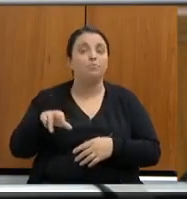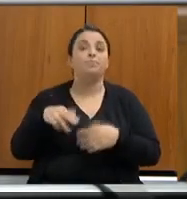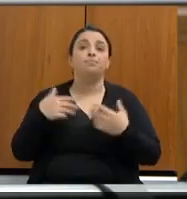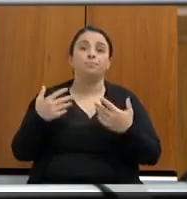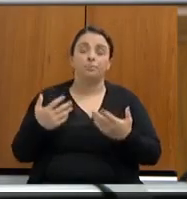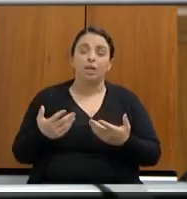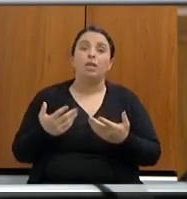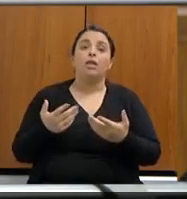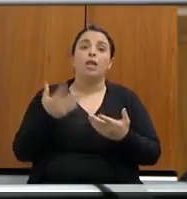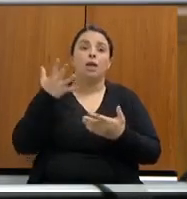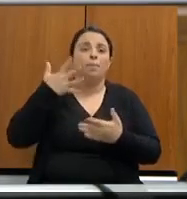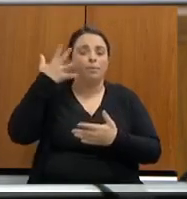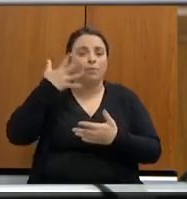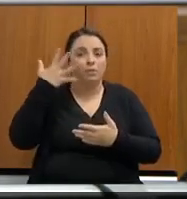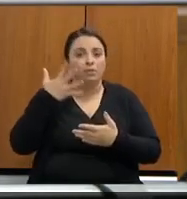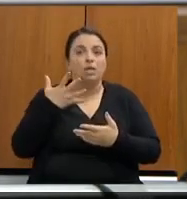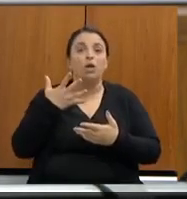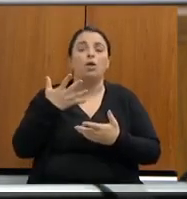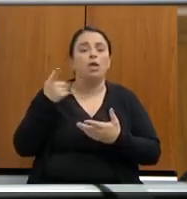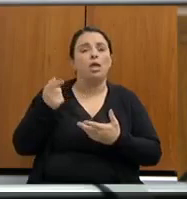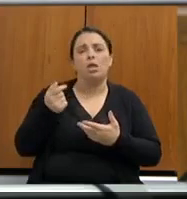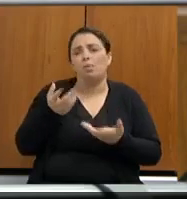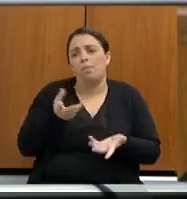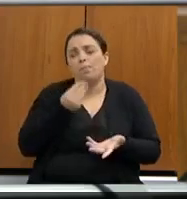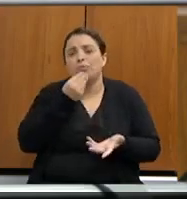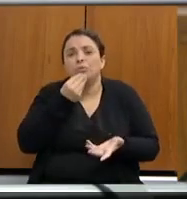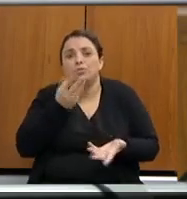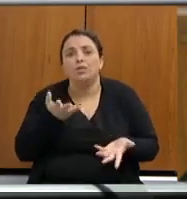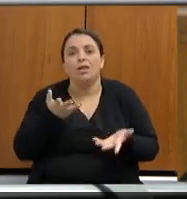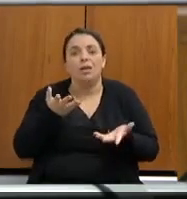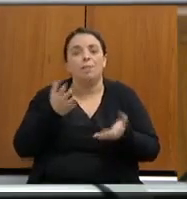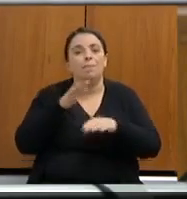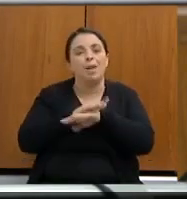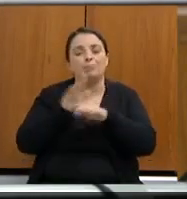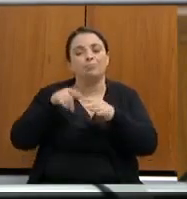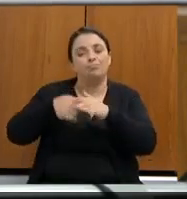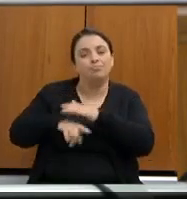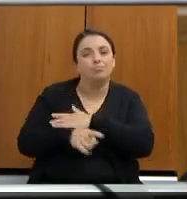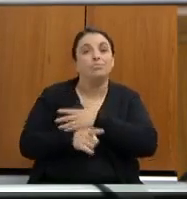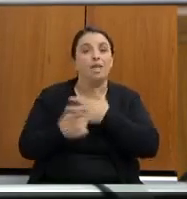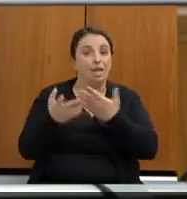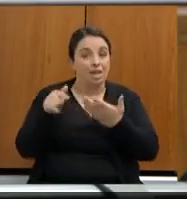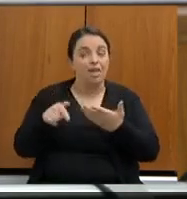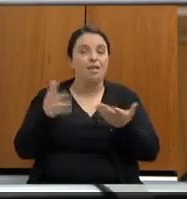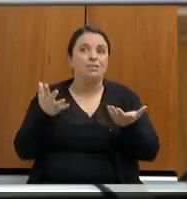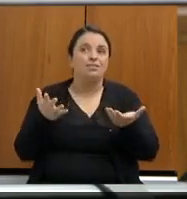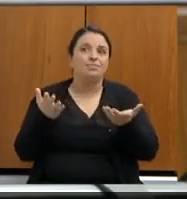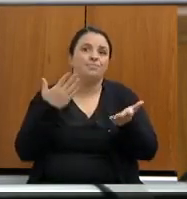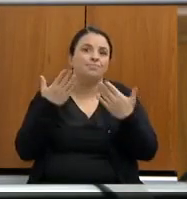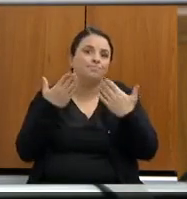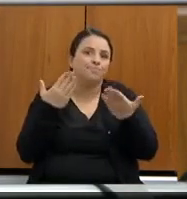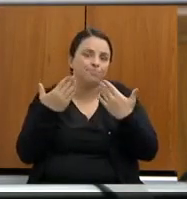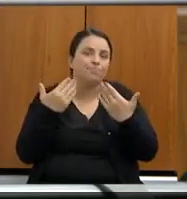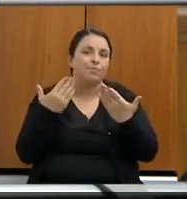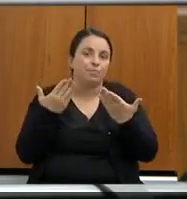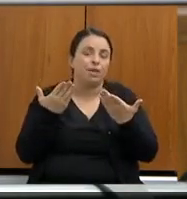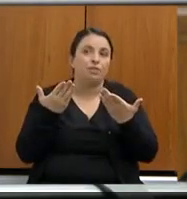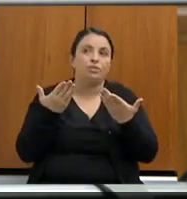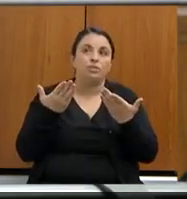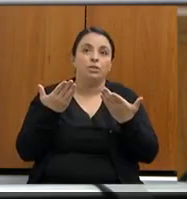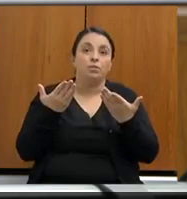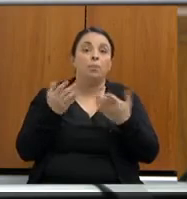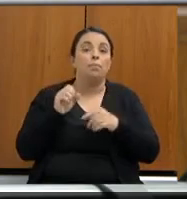oportunidade da gente aprofundar um pouquinho mais nesse debate especialmente No que diz respeito ao